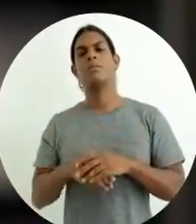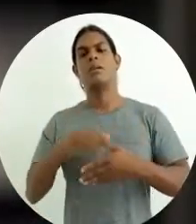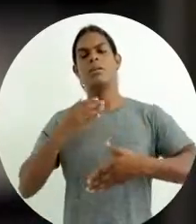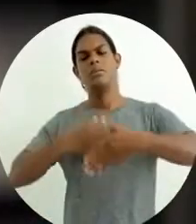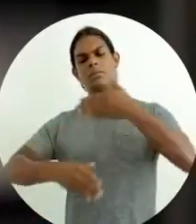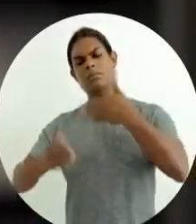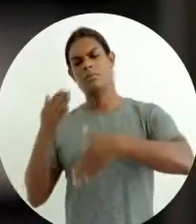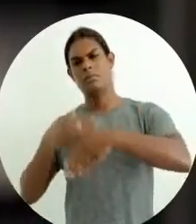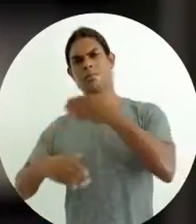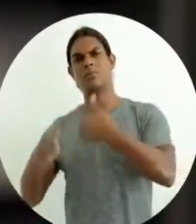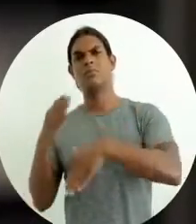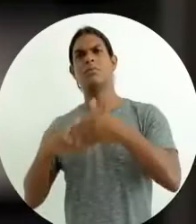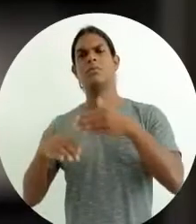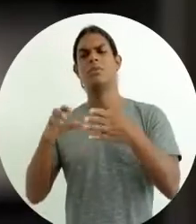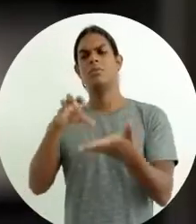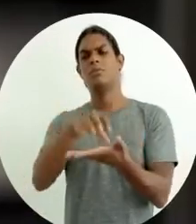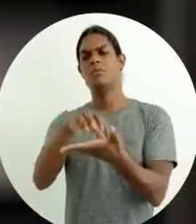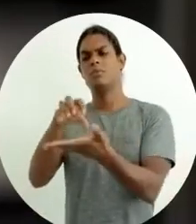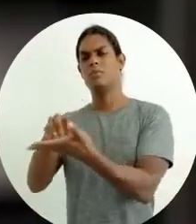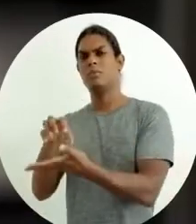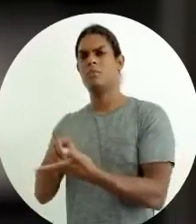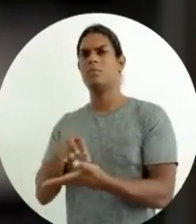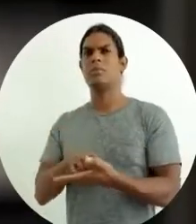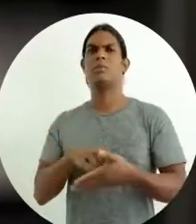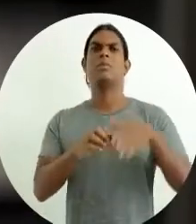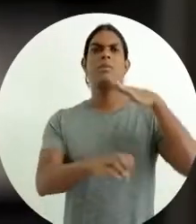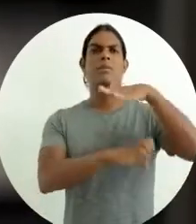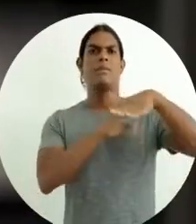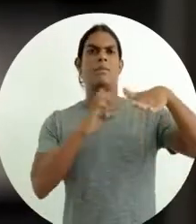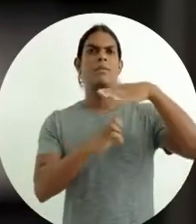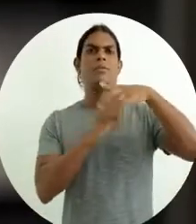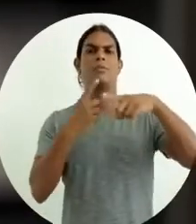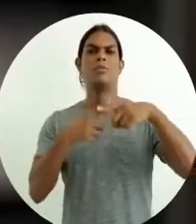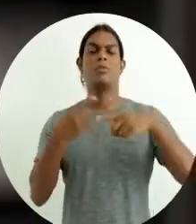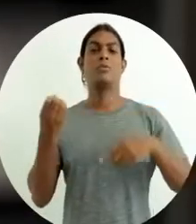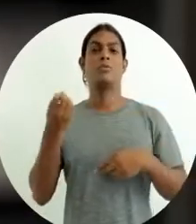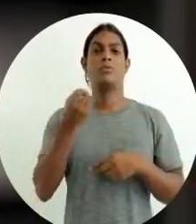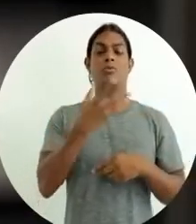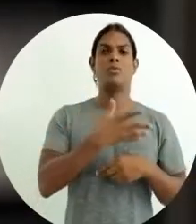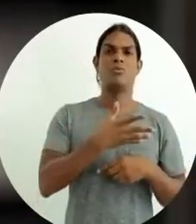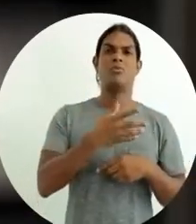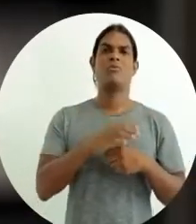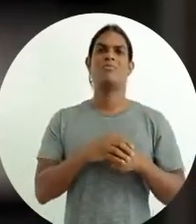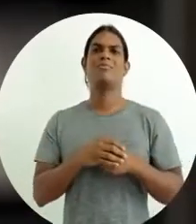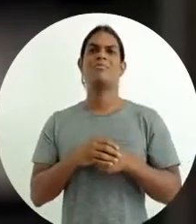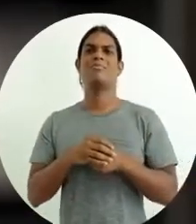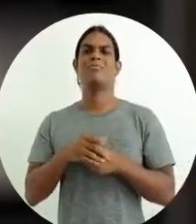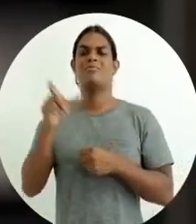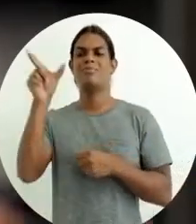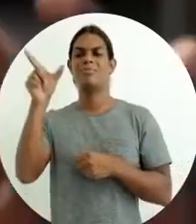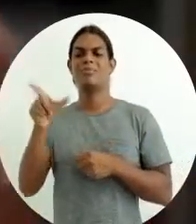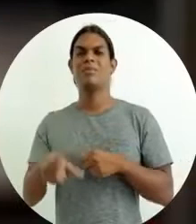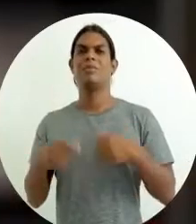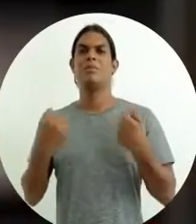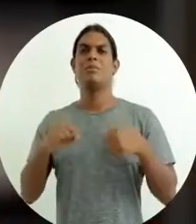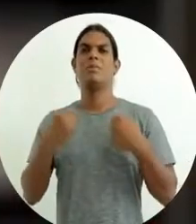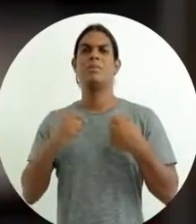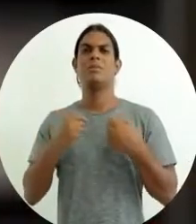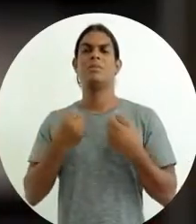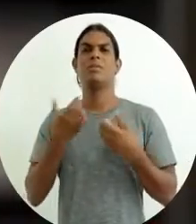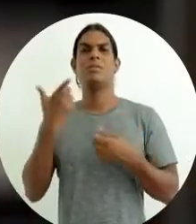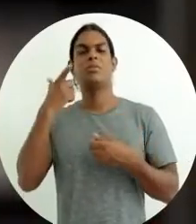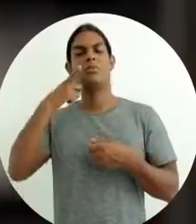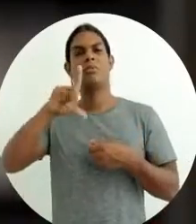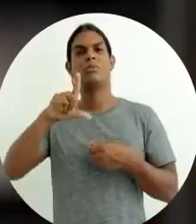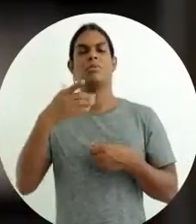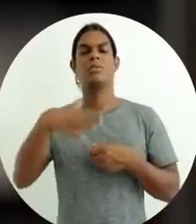se envolver com as áreas, porque o novo funcionário, ele precisa ir em busca de alcançar o seu